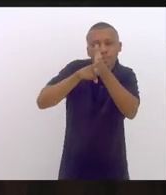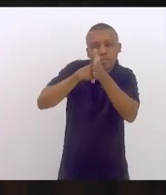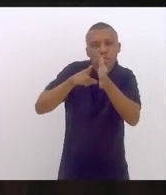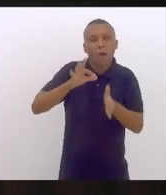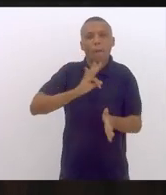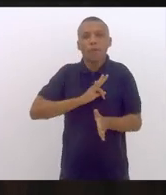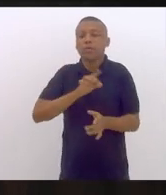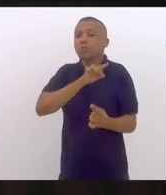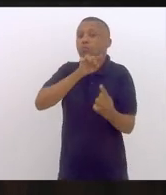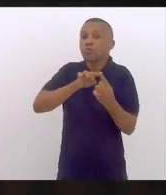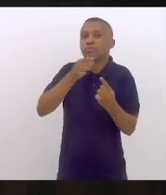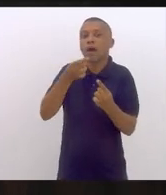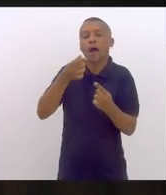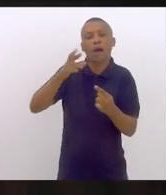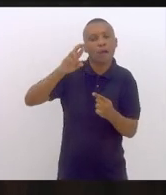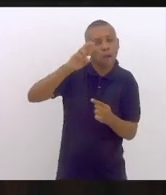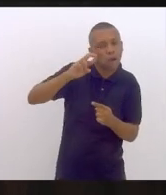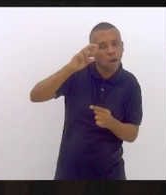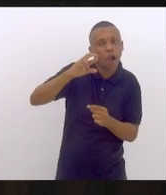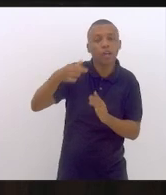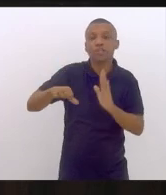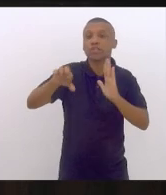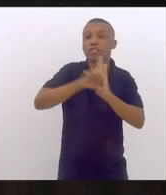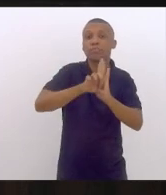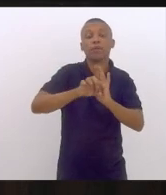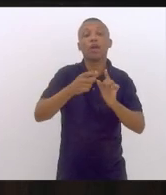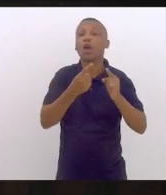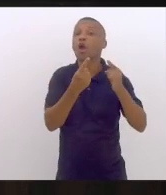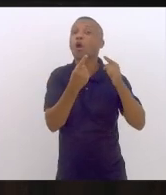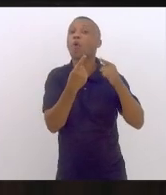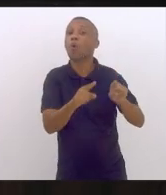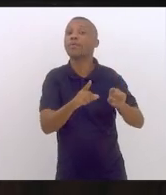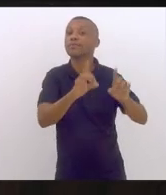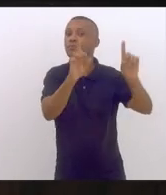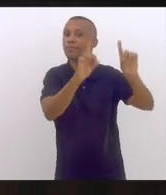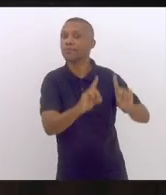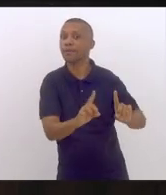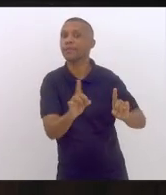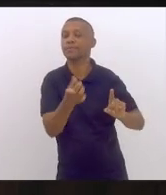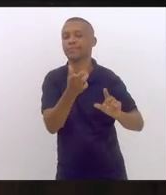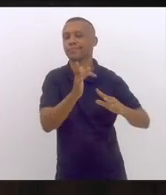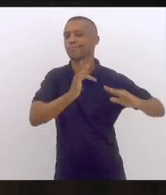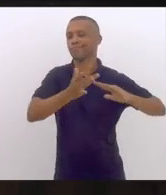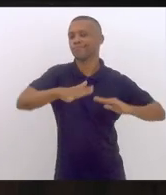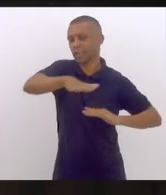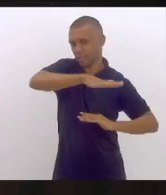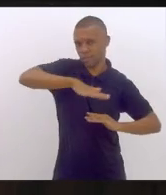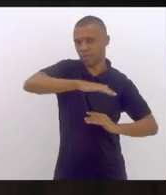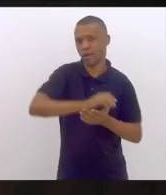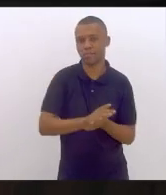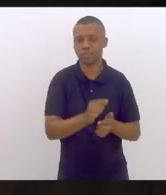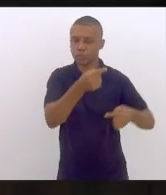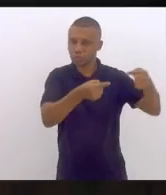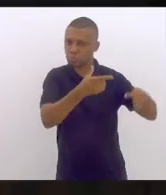que Visa apuração de crime praticado contra a pessoa com deficiência nas redes sociais em discussão